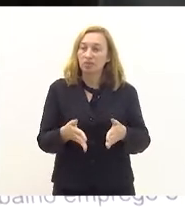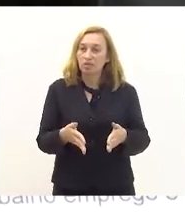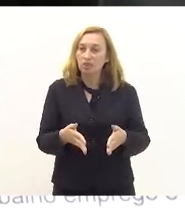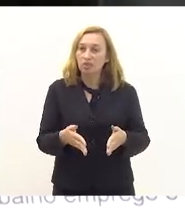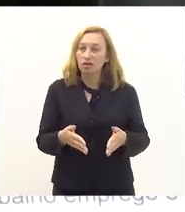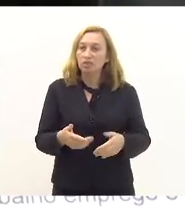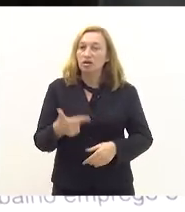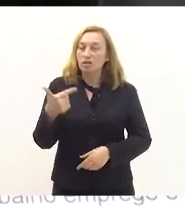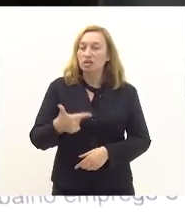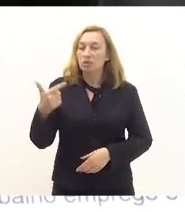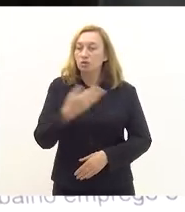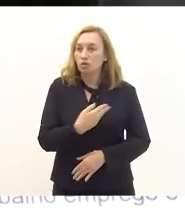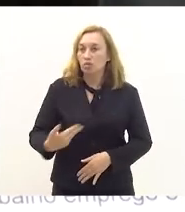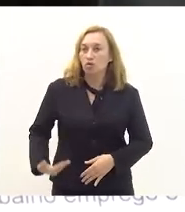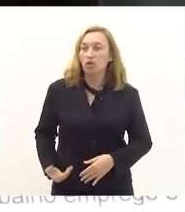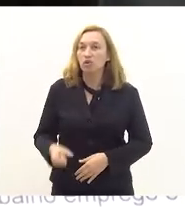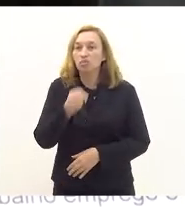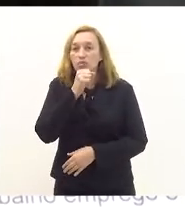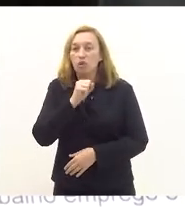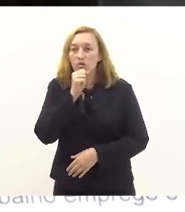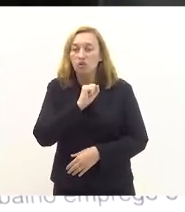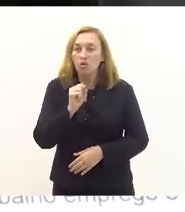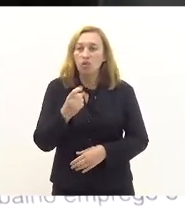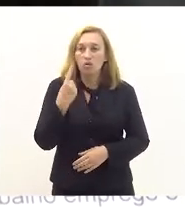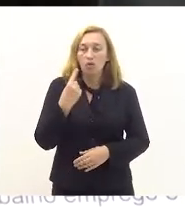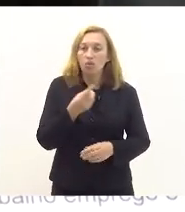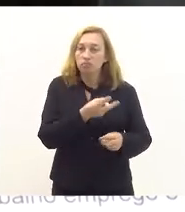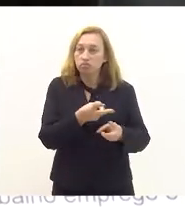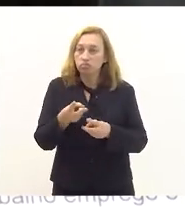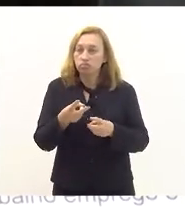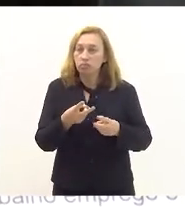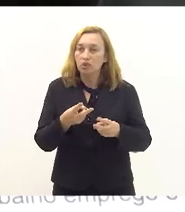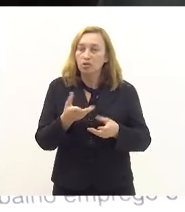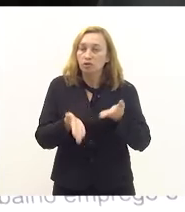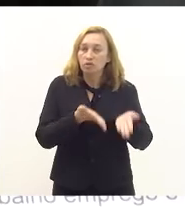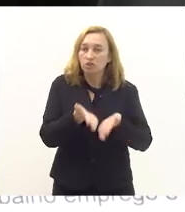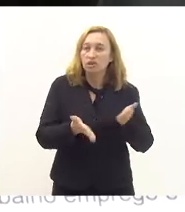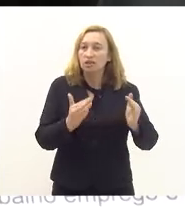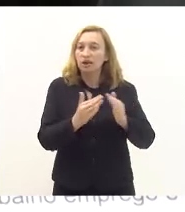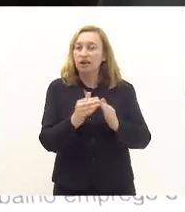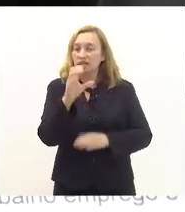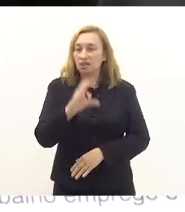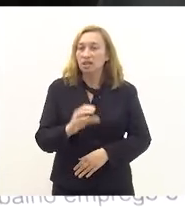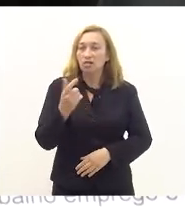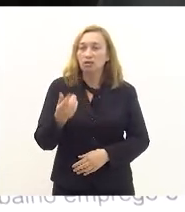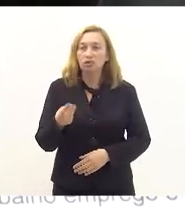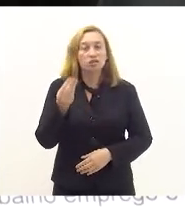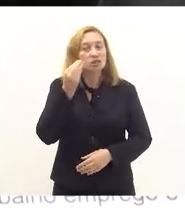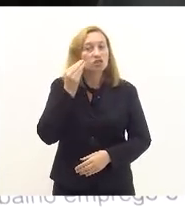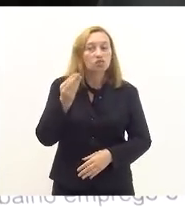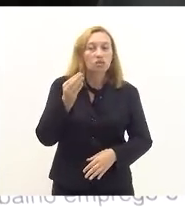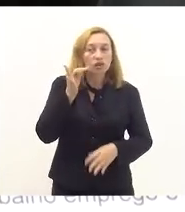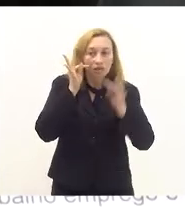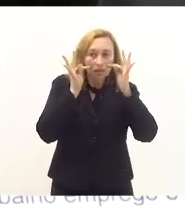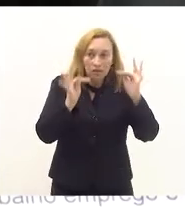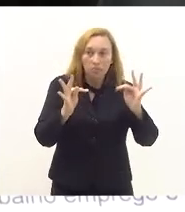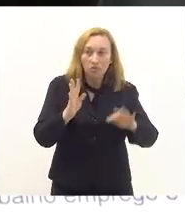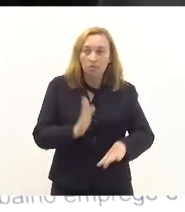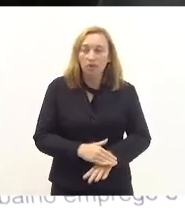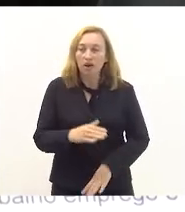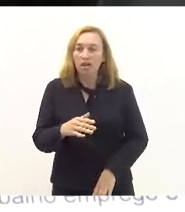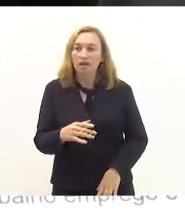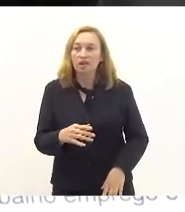segundo governo do meu avô, chefiando a Casa Civil, e dá aqui o meu testemunho de quem foi, mais do que neto, foi